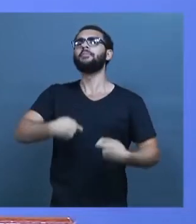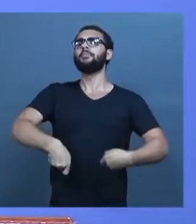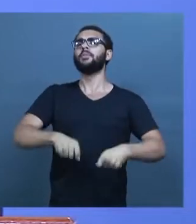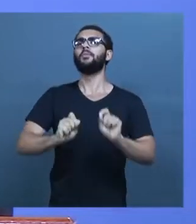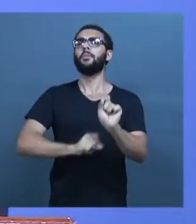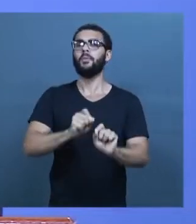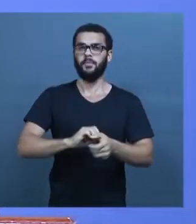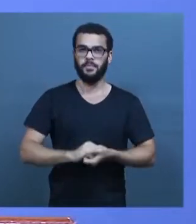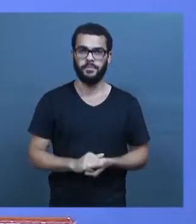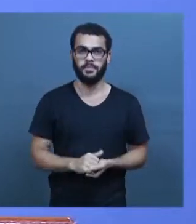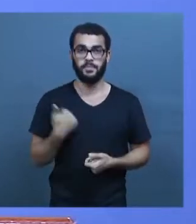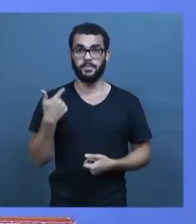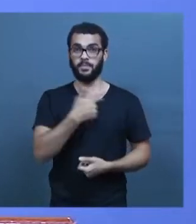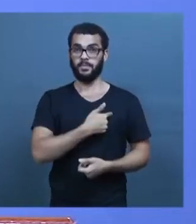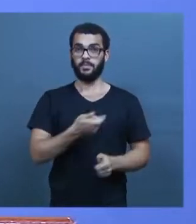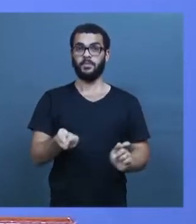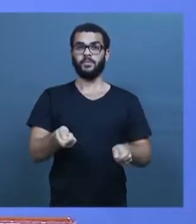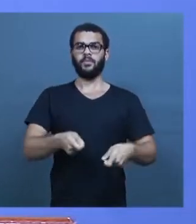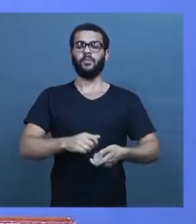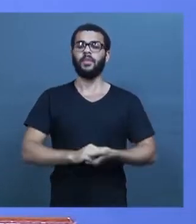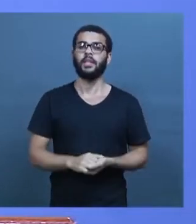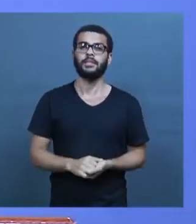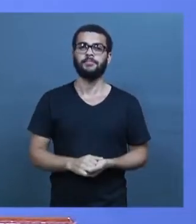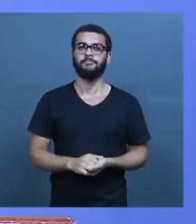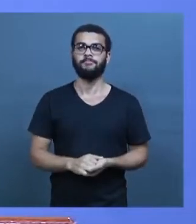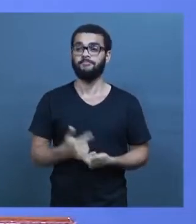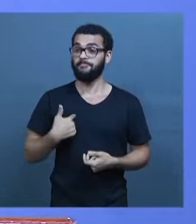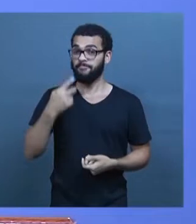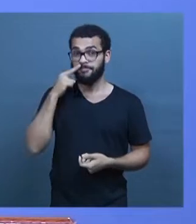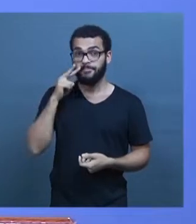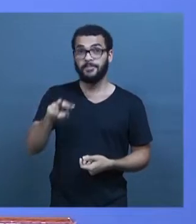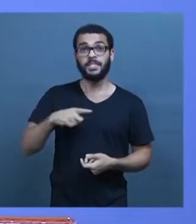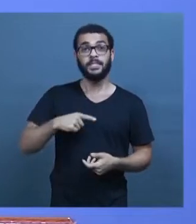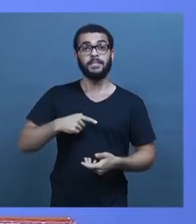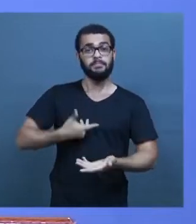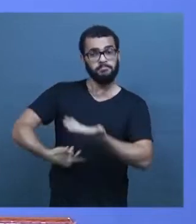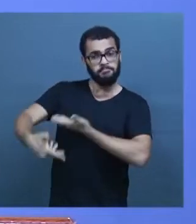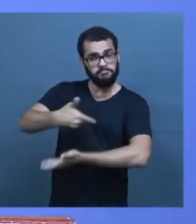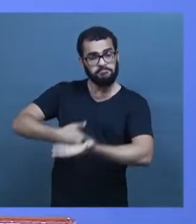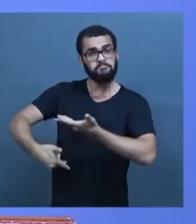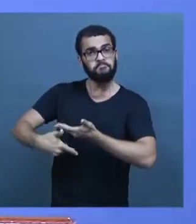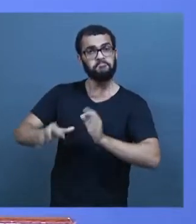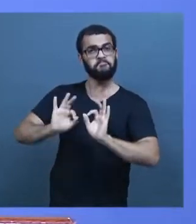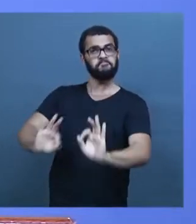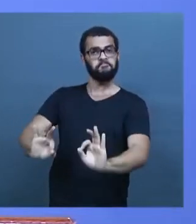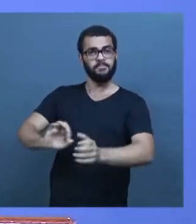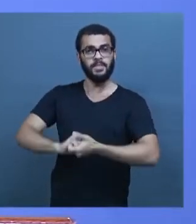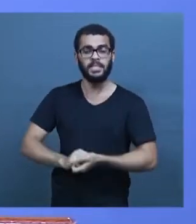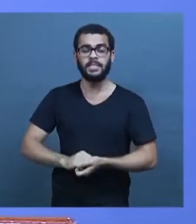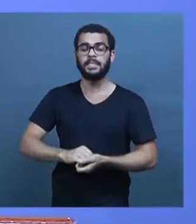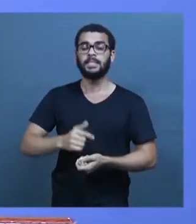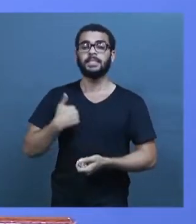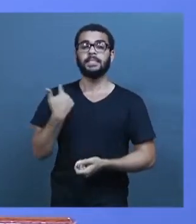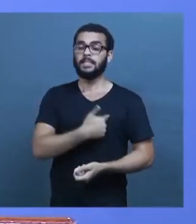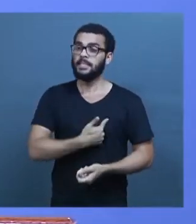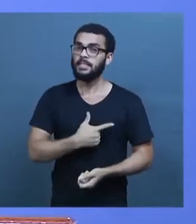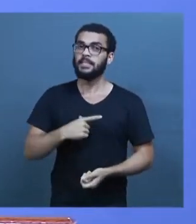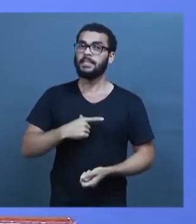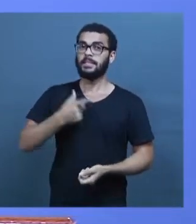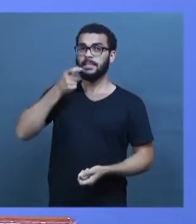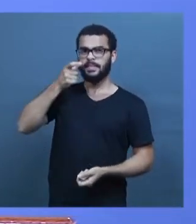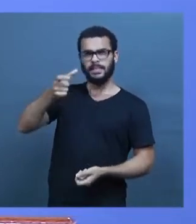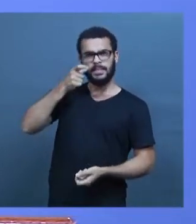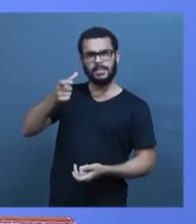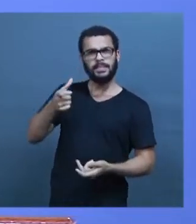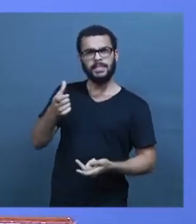interlocução, a nossa simpatia mútua, o nosso interesse